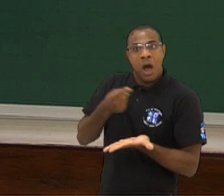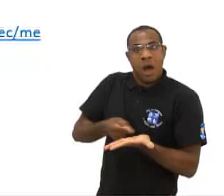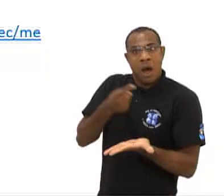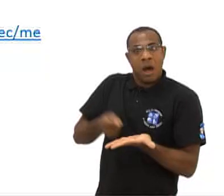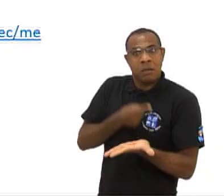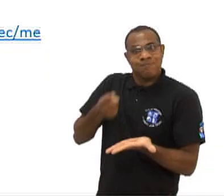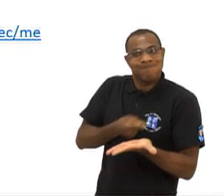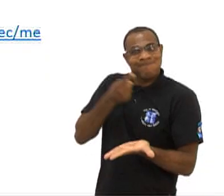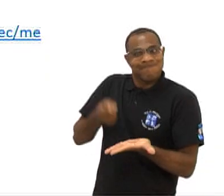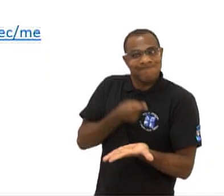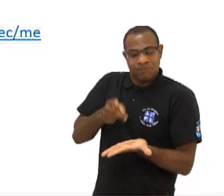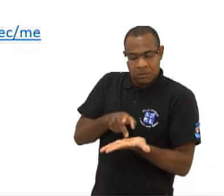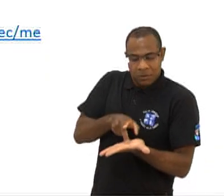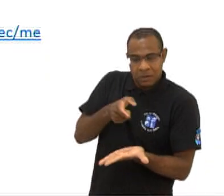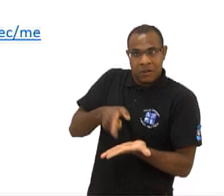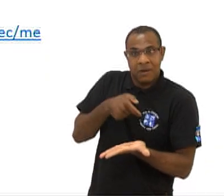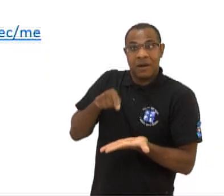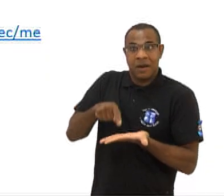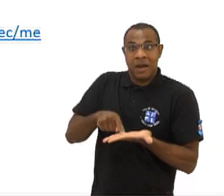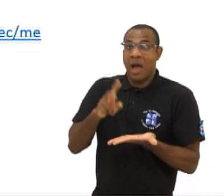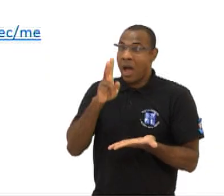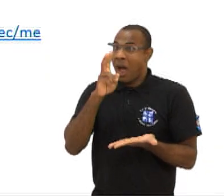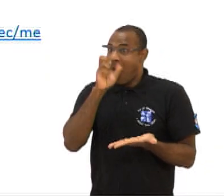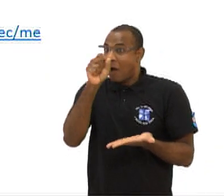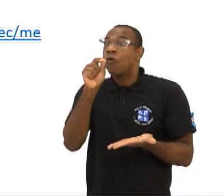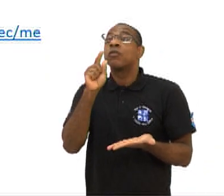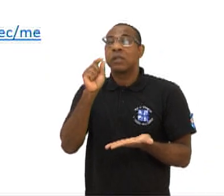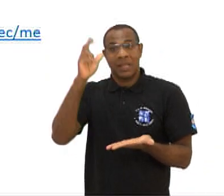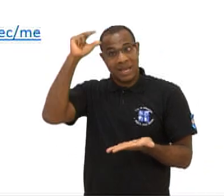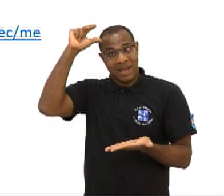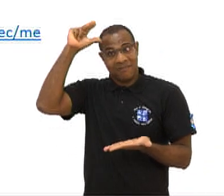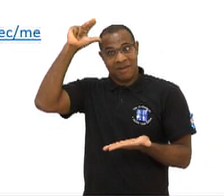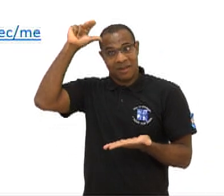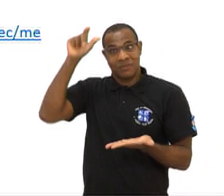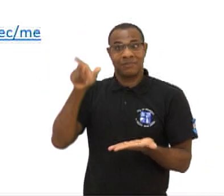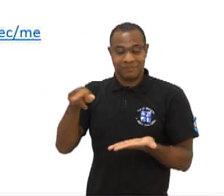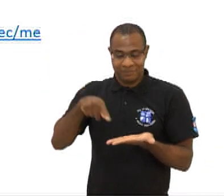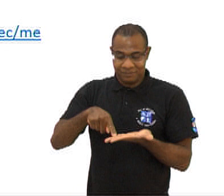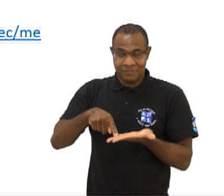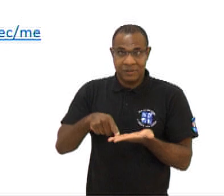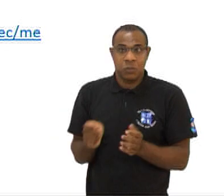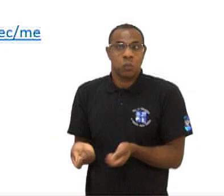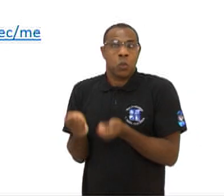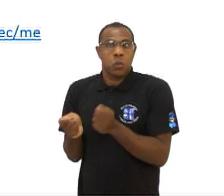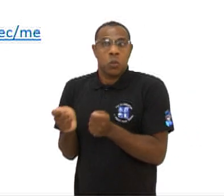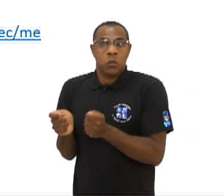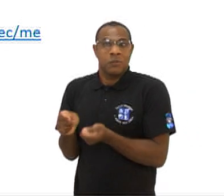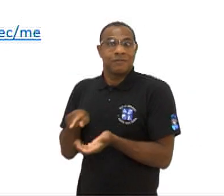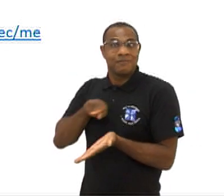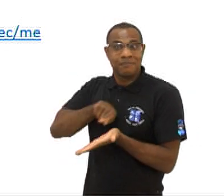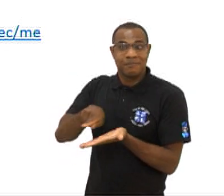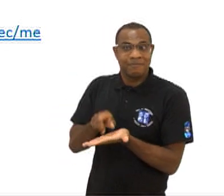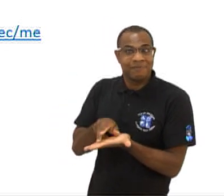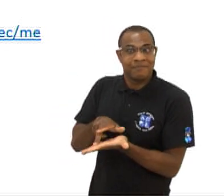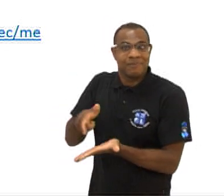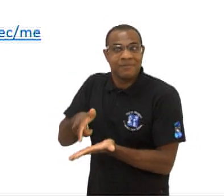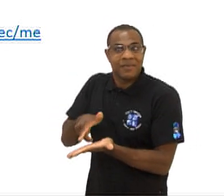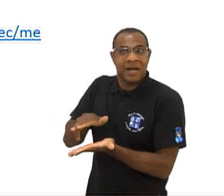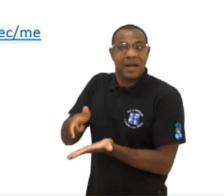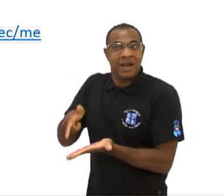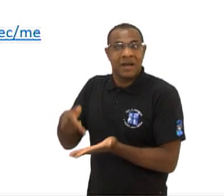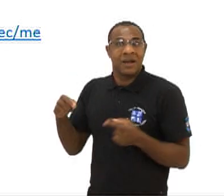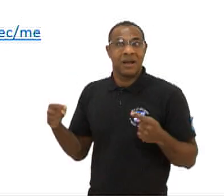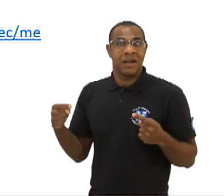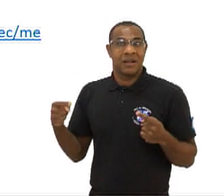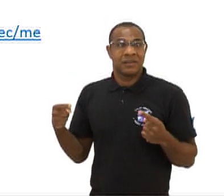faz sobre a carroça está indo para frente. Então, se você for analisar aqui, né, existem os pares ação e